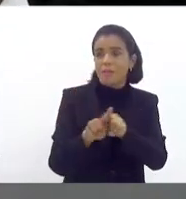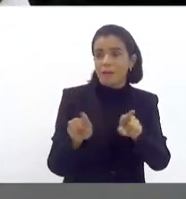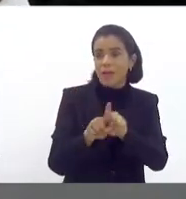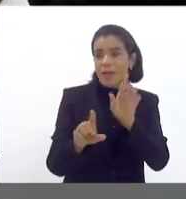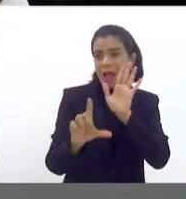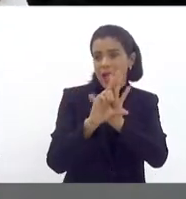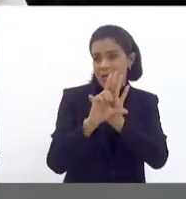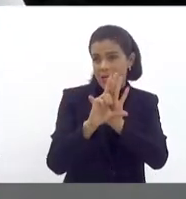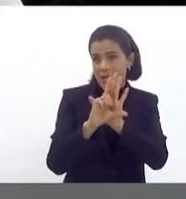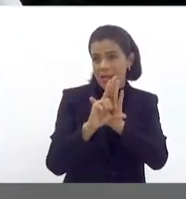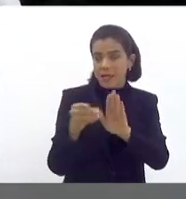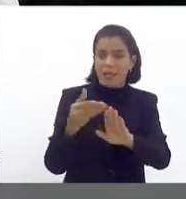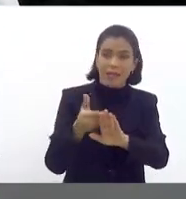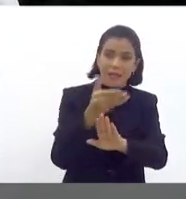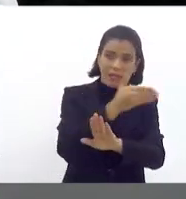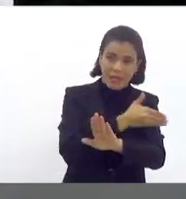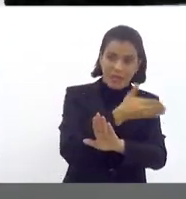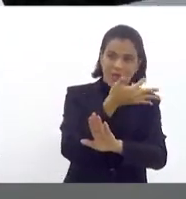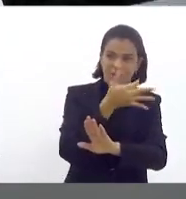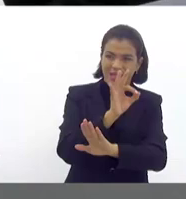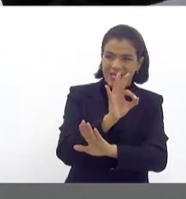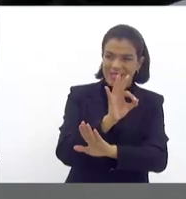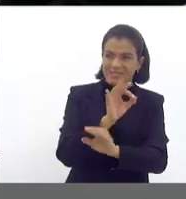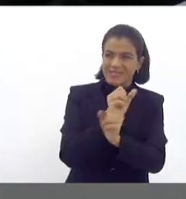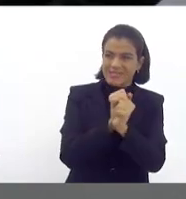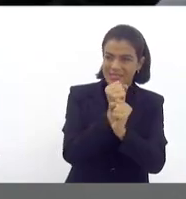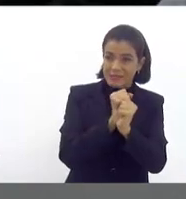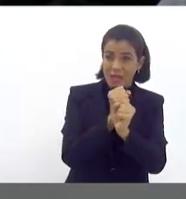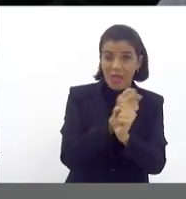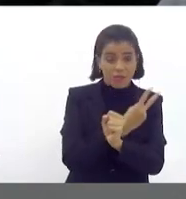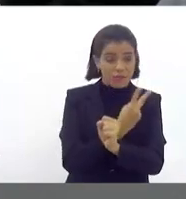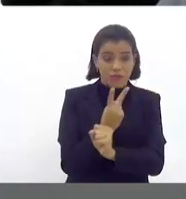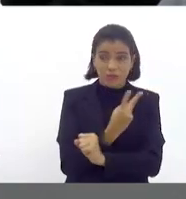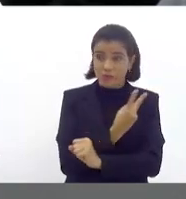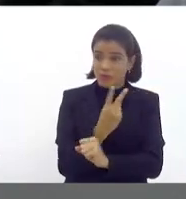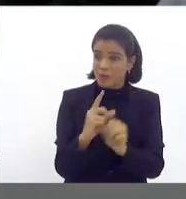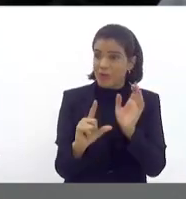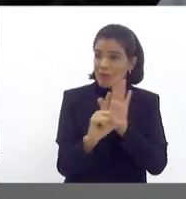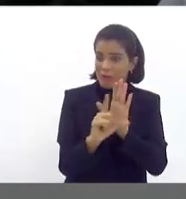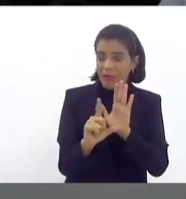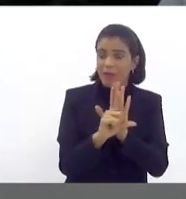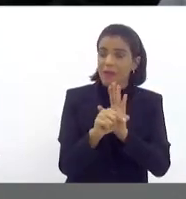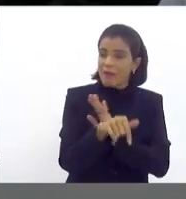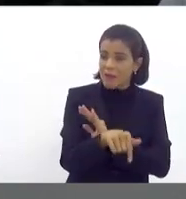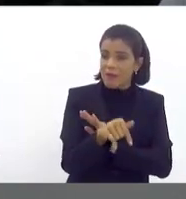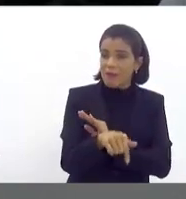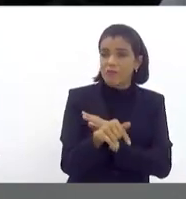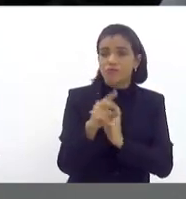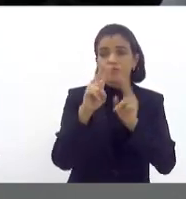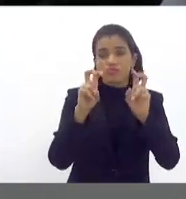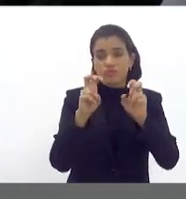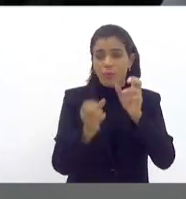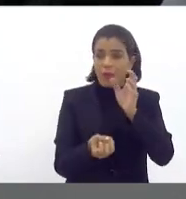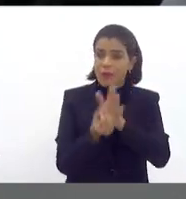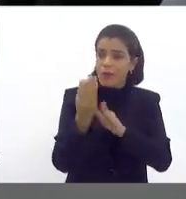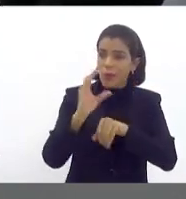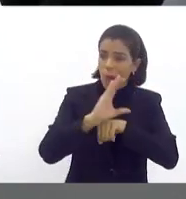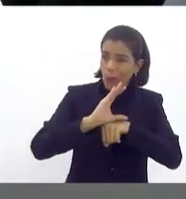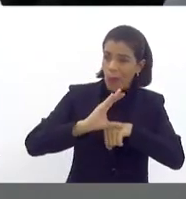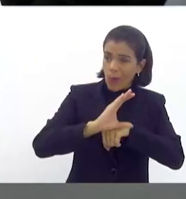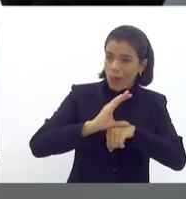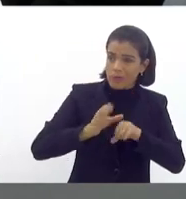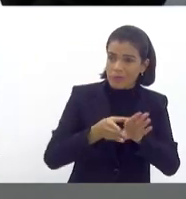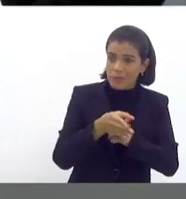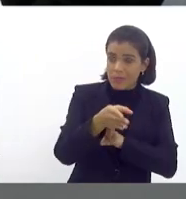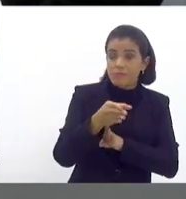lei anterior, de 10 anos. Em ambas, há essa previsão do Conselho. Então, como Vossa Excelência pediu